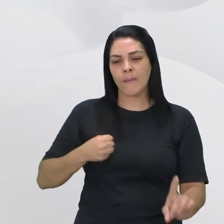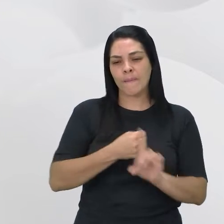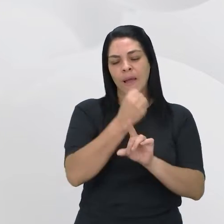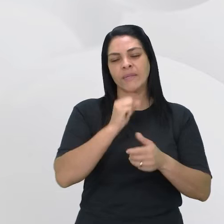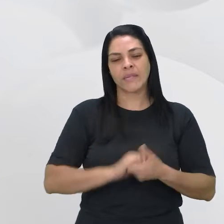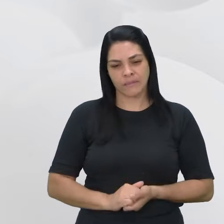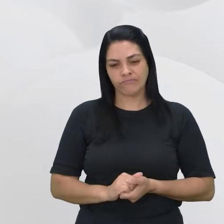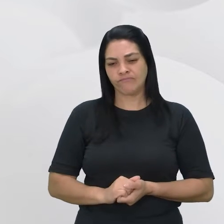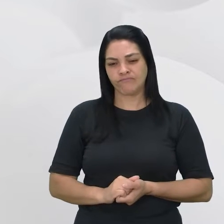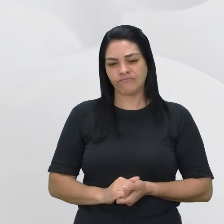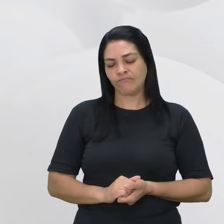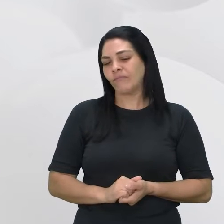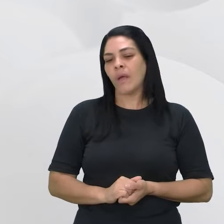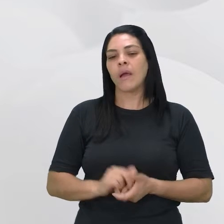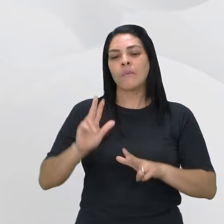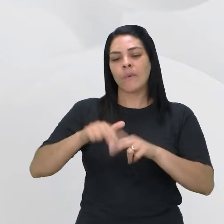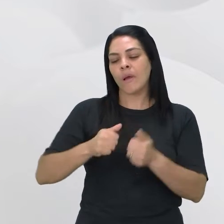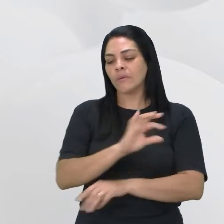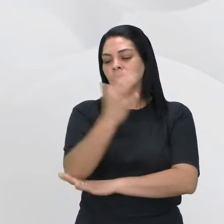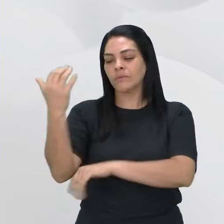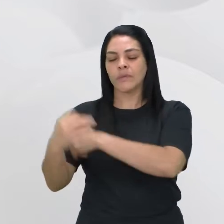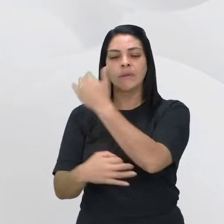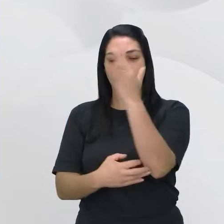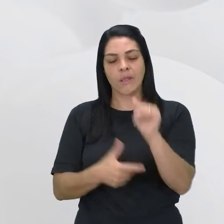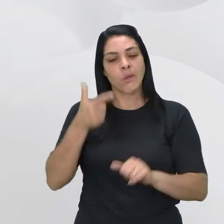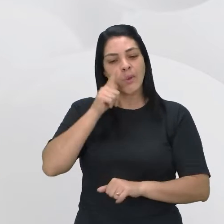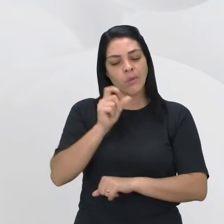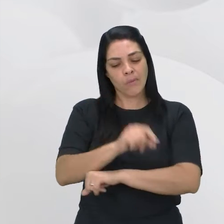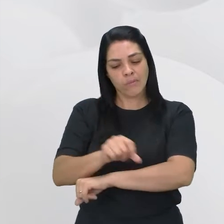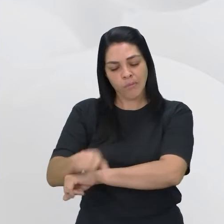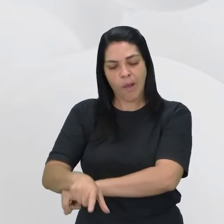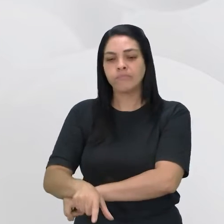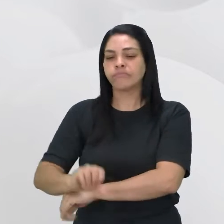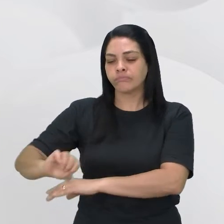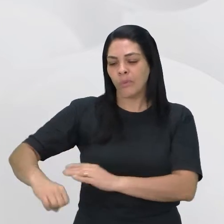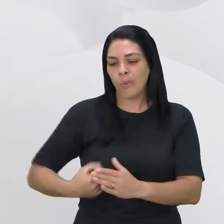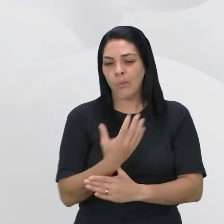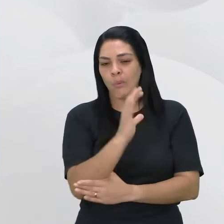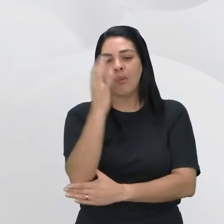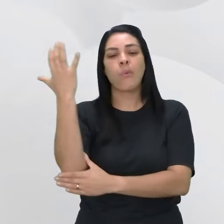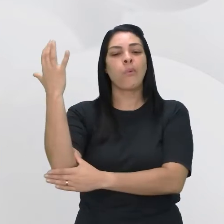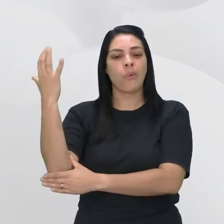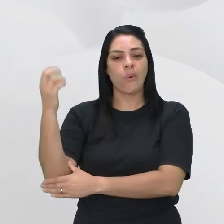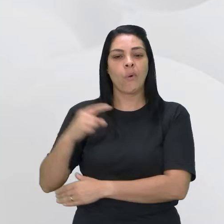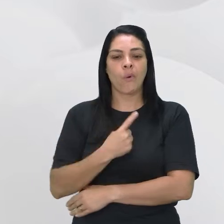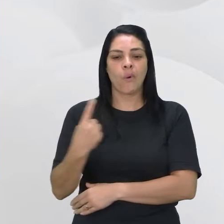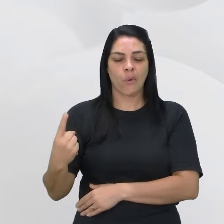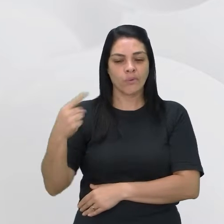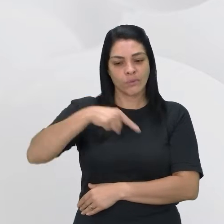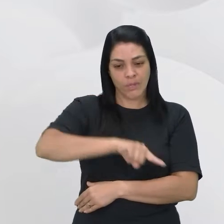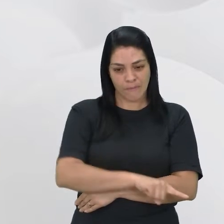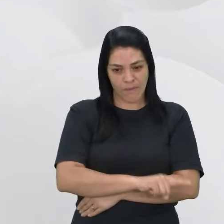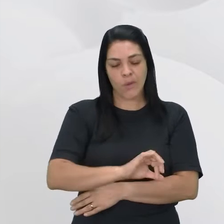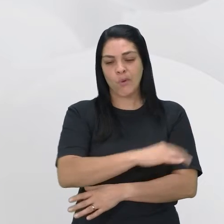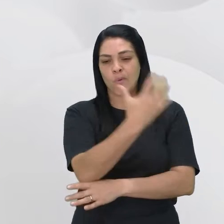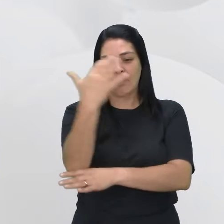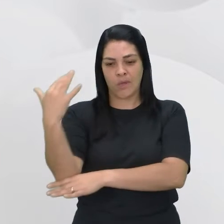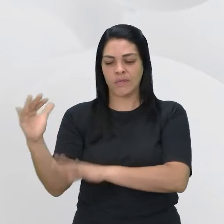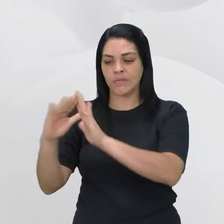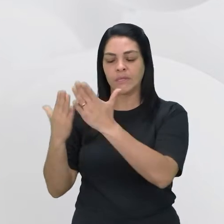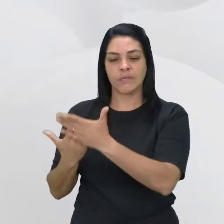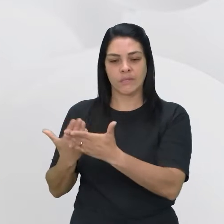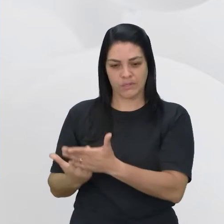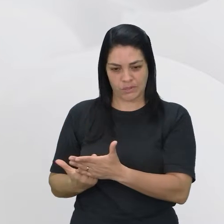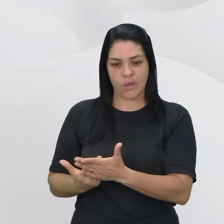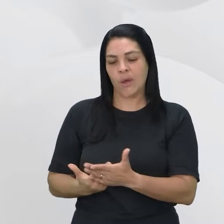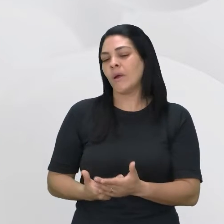indiretamente através dessas florestas que nós plantamos. Foram 11 mini-florestas em escolas públicas, né, com